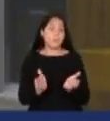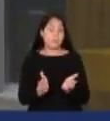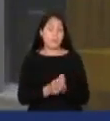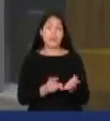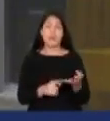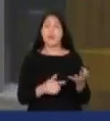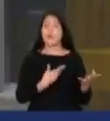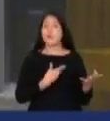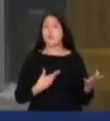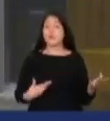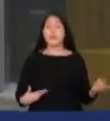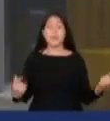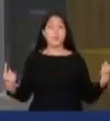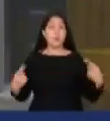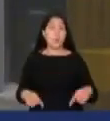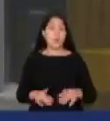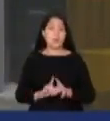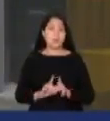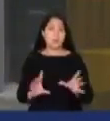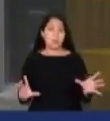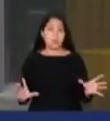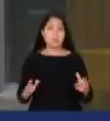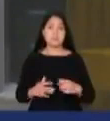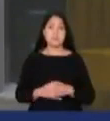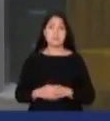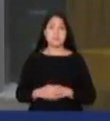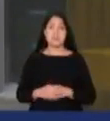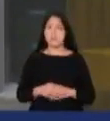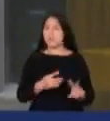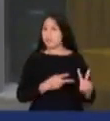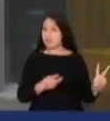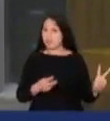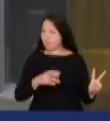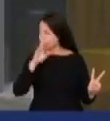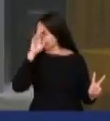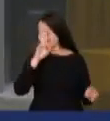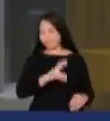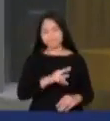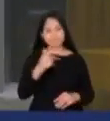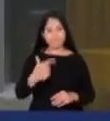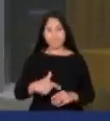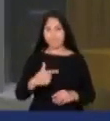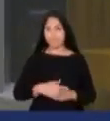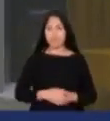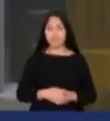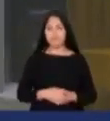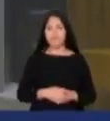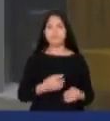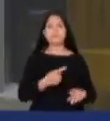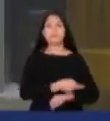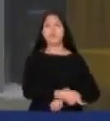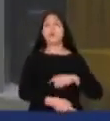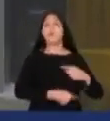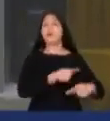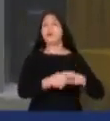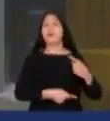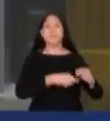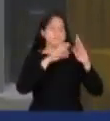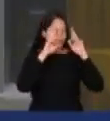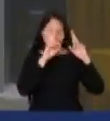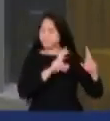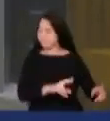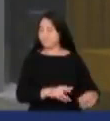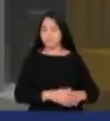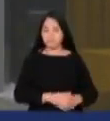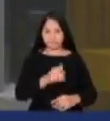antidemocrático que não respeita os povos indígenas, os quilombolas, as mulheres, não respeita os mais pobres, não